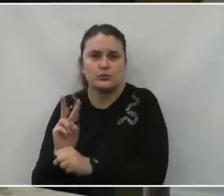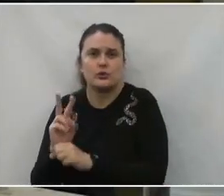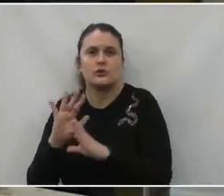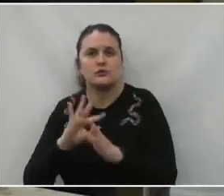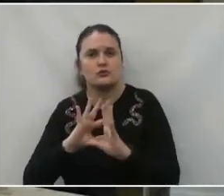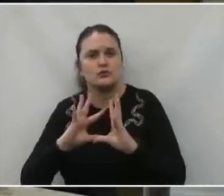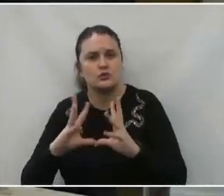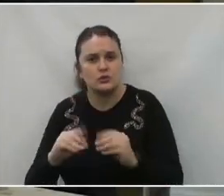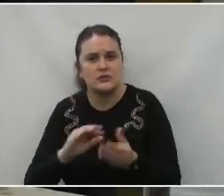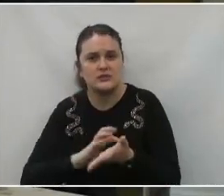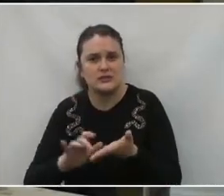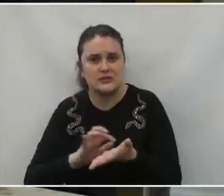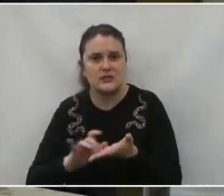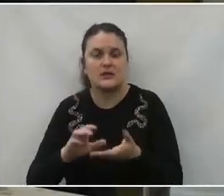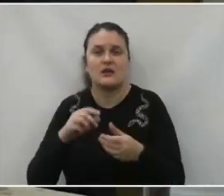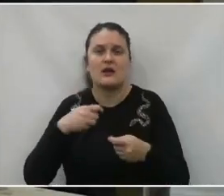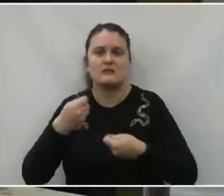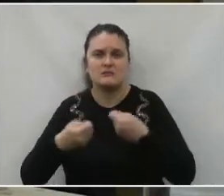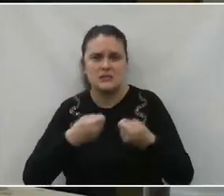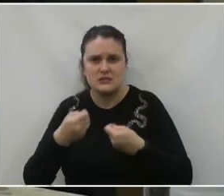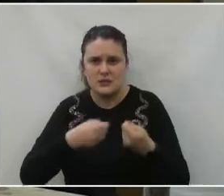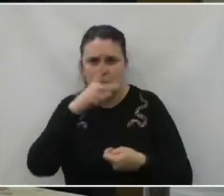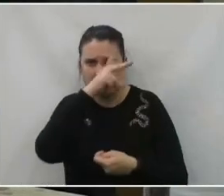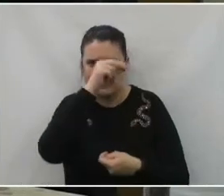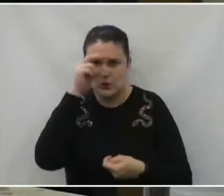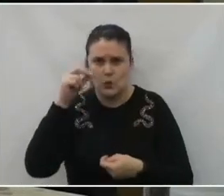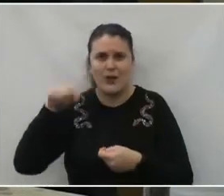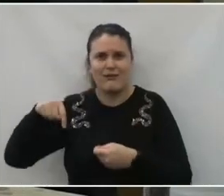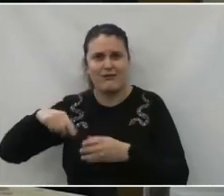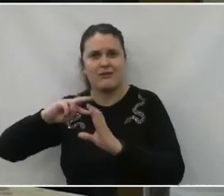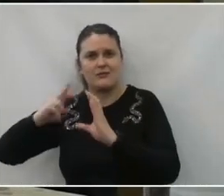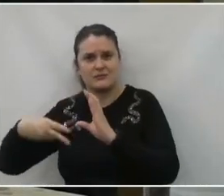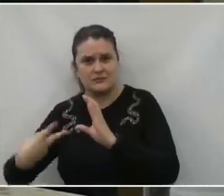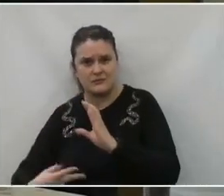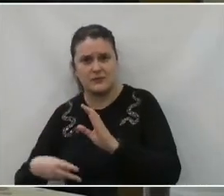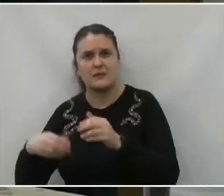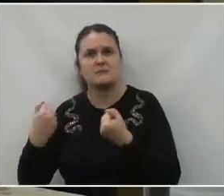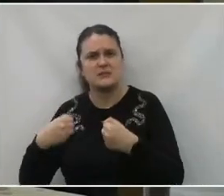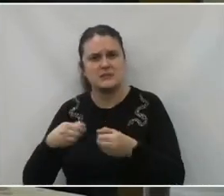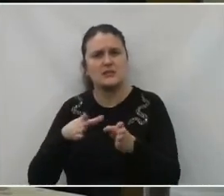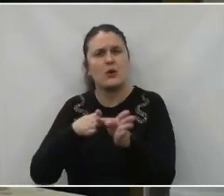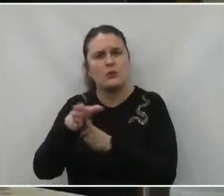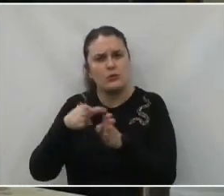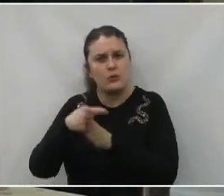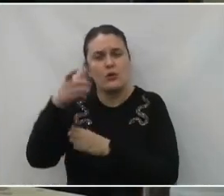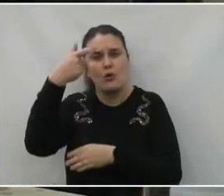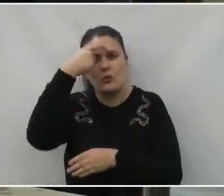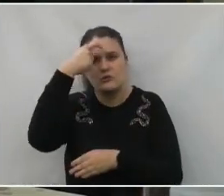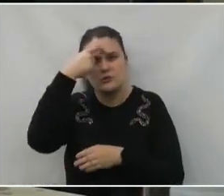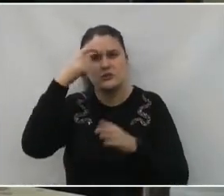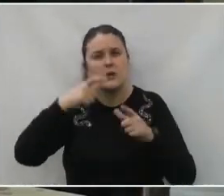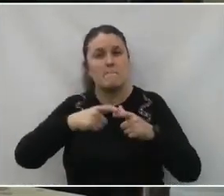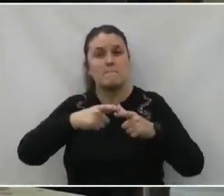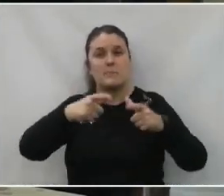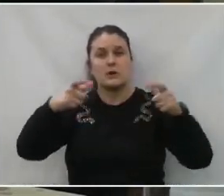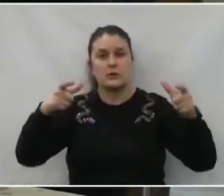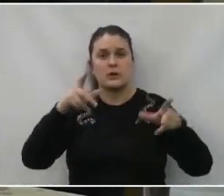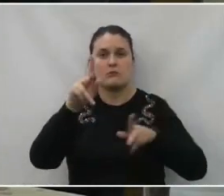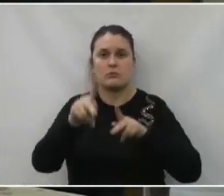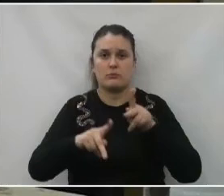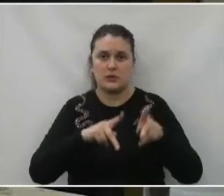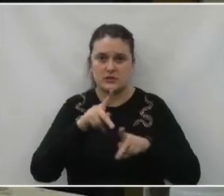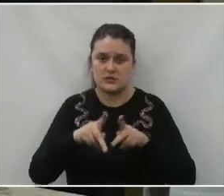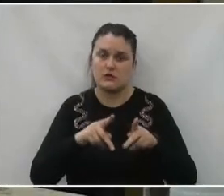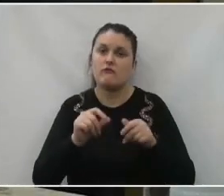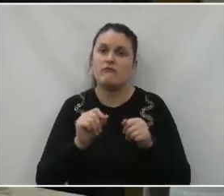secretaria, da administração municipal, desse Poder Legislativo e principalmente pela conscientização da maioria da população, está